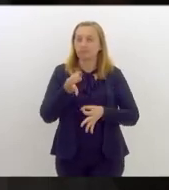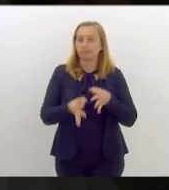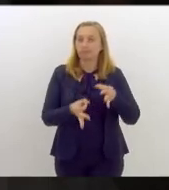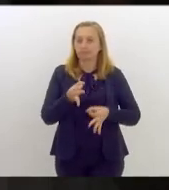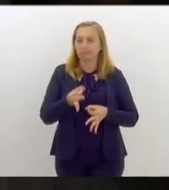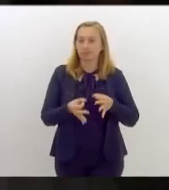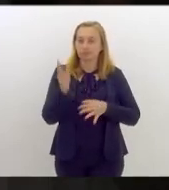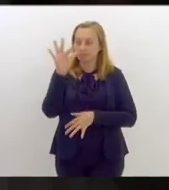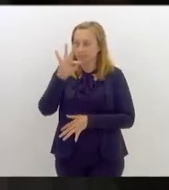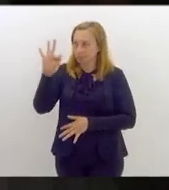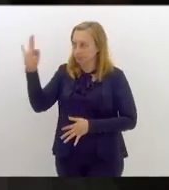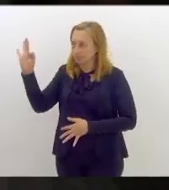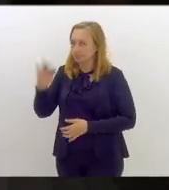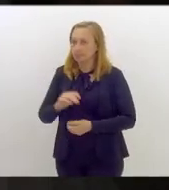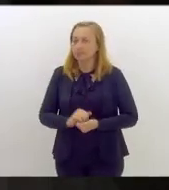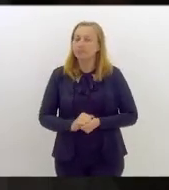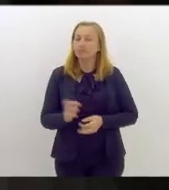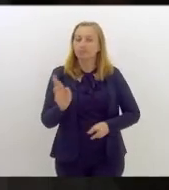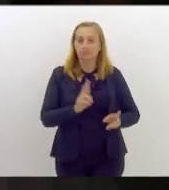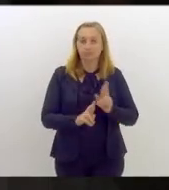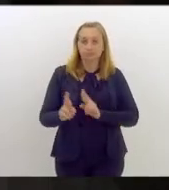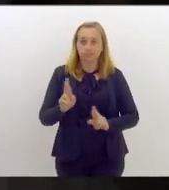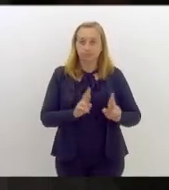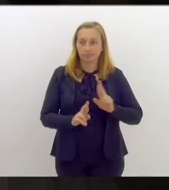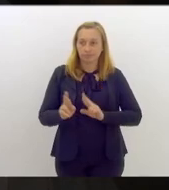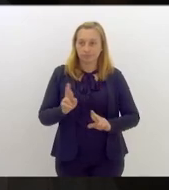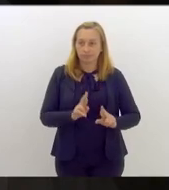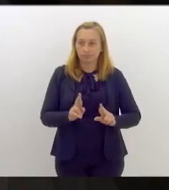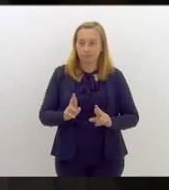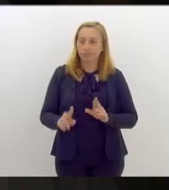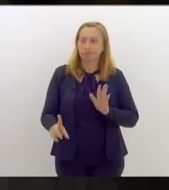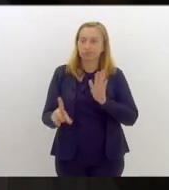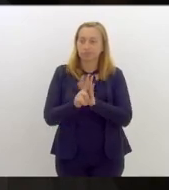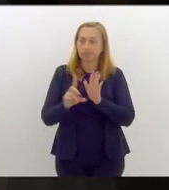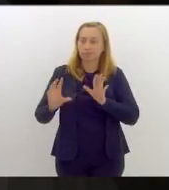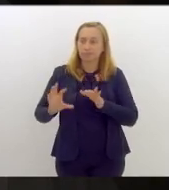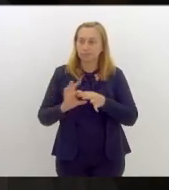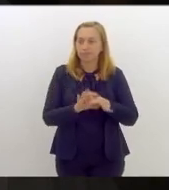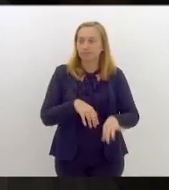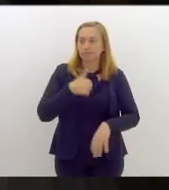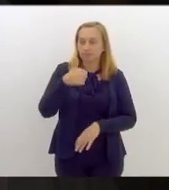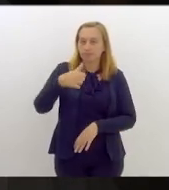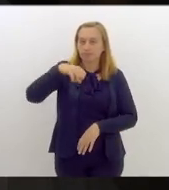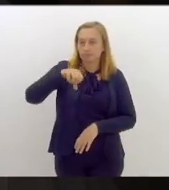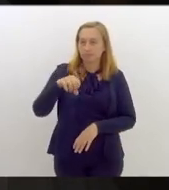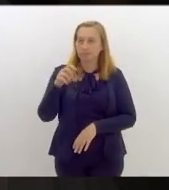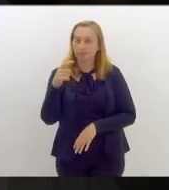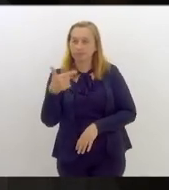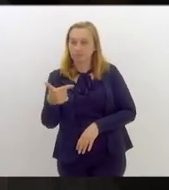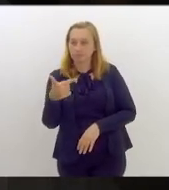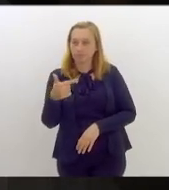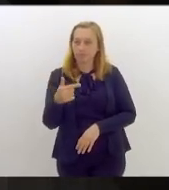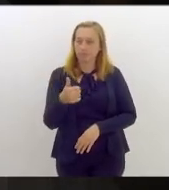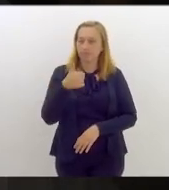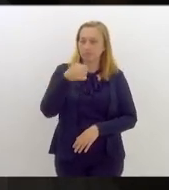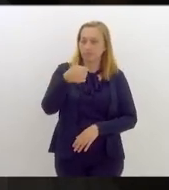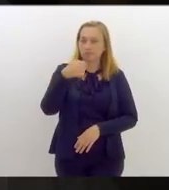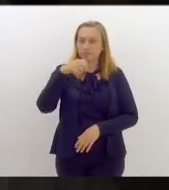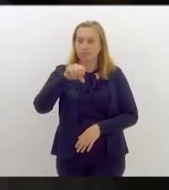Federal em relação às leis complementares 192 e